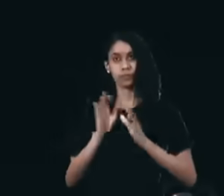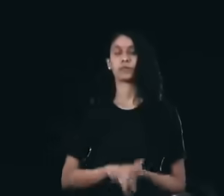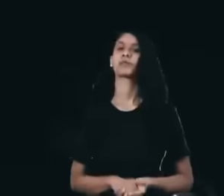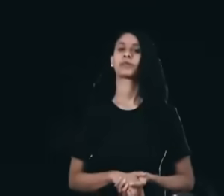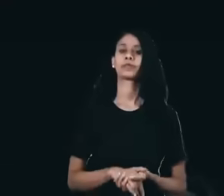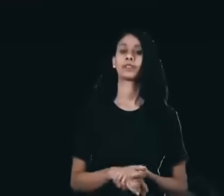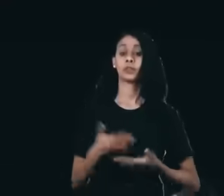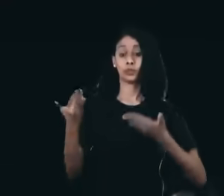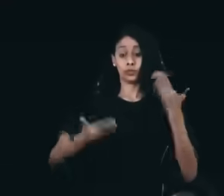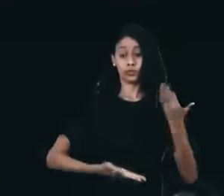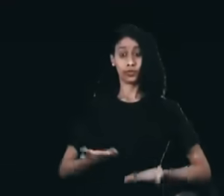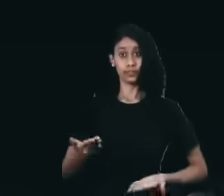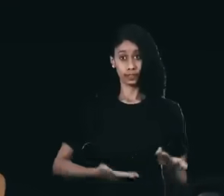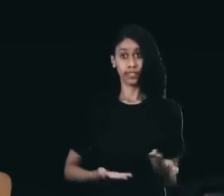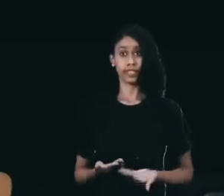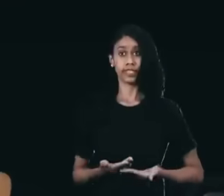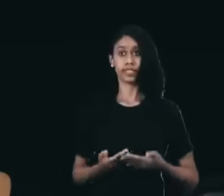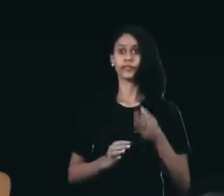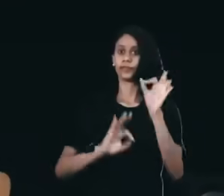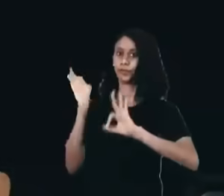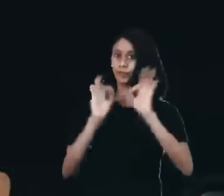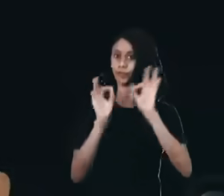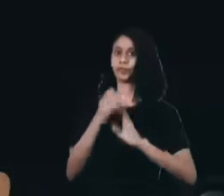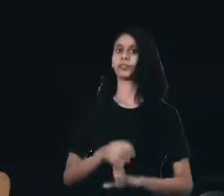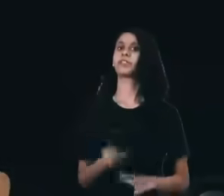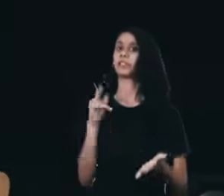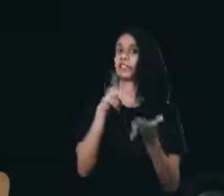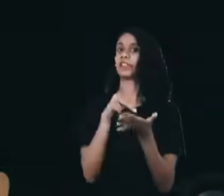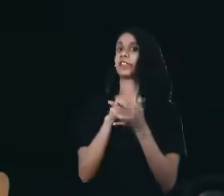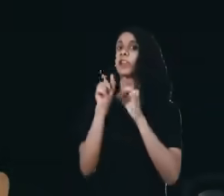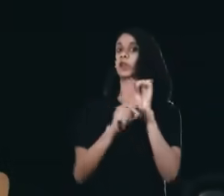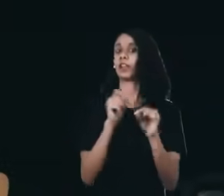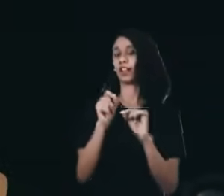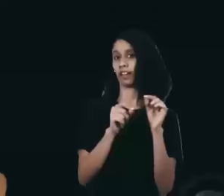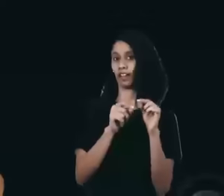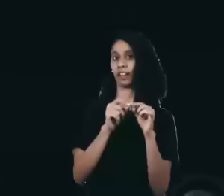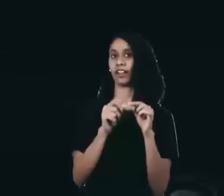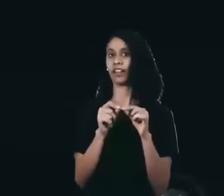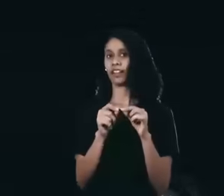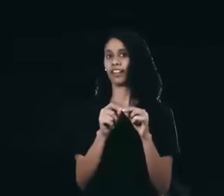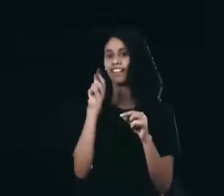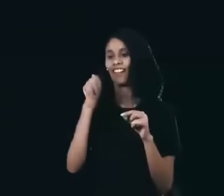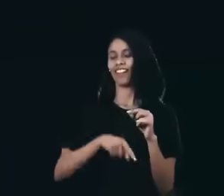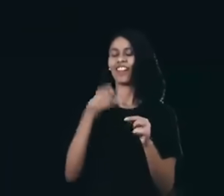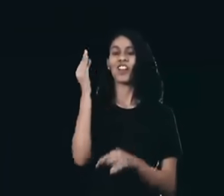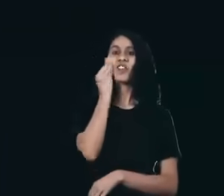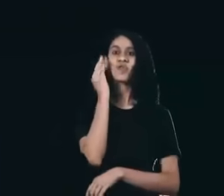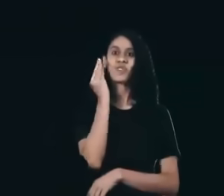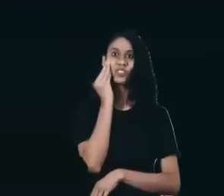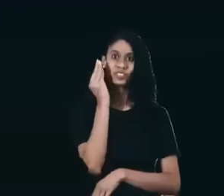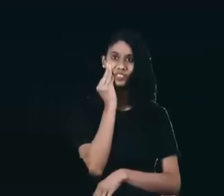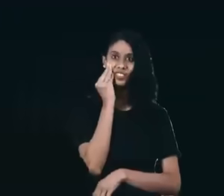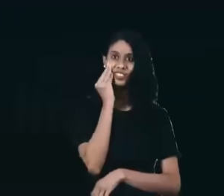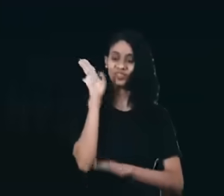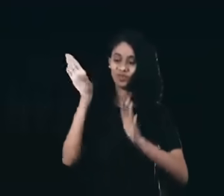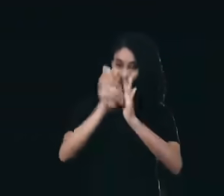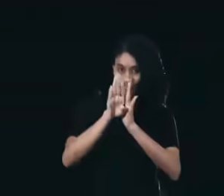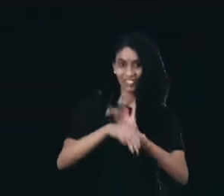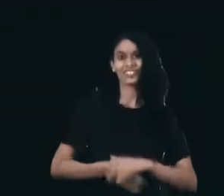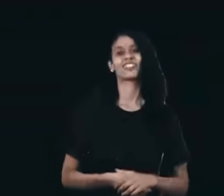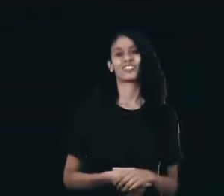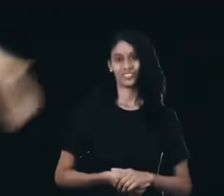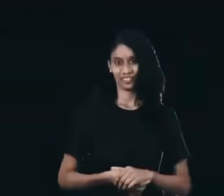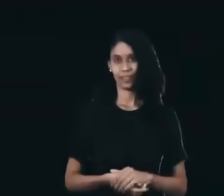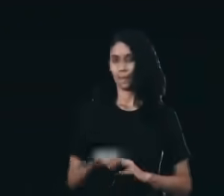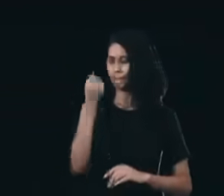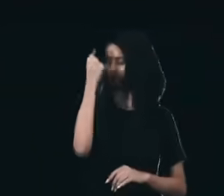se preparou. E vamos falar a verdade, gente. Eliezer era o quê? Eliezer era a oportunidade a caminho. Pensa